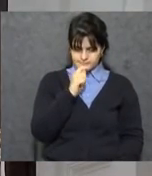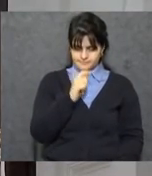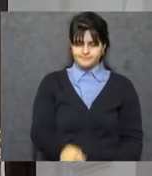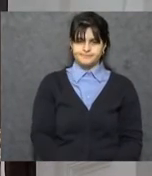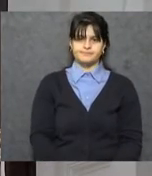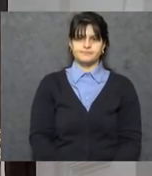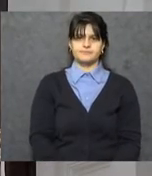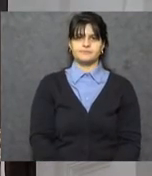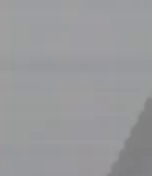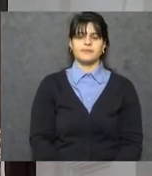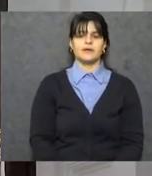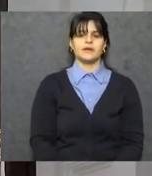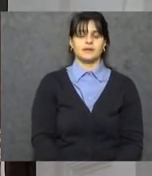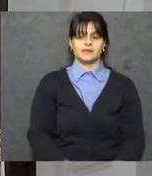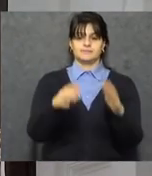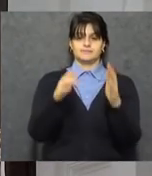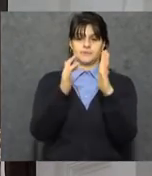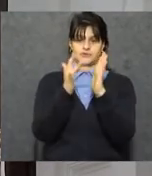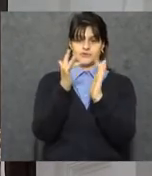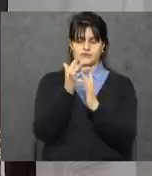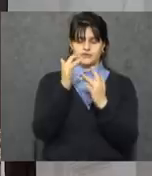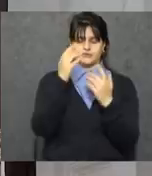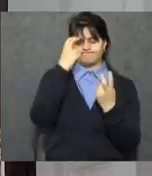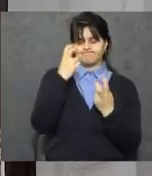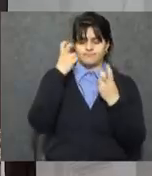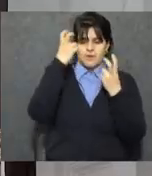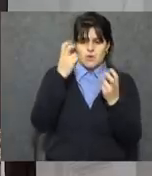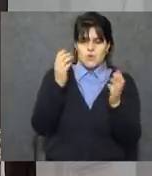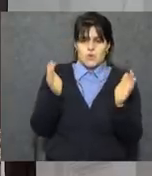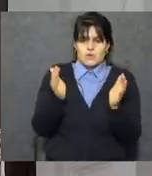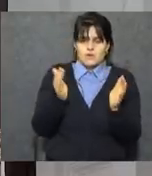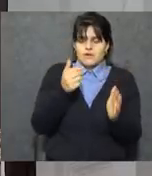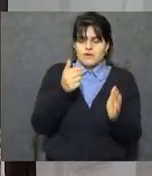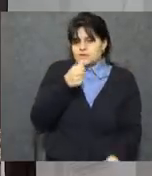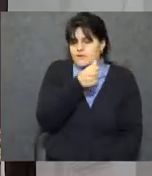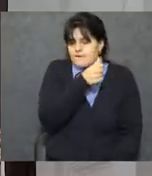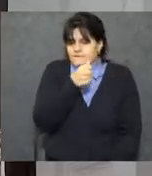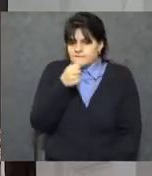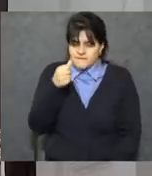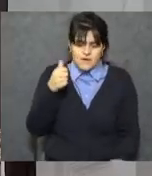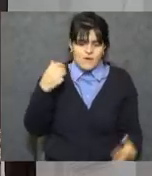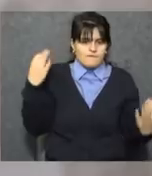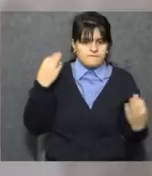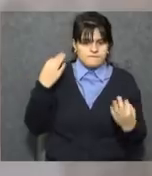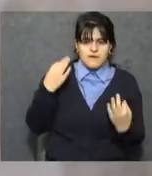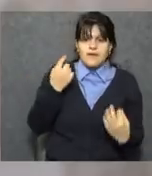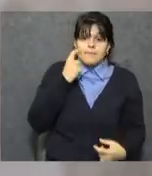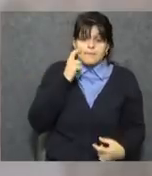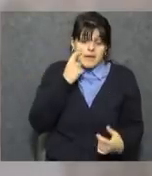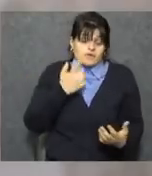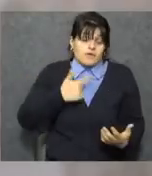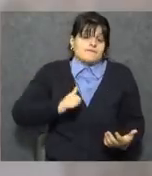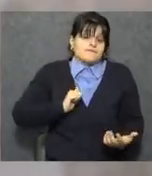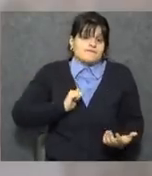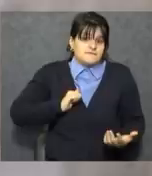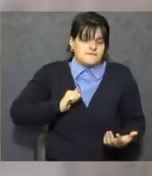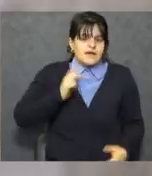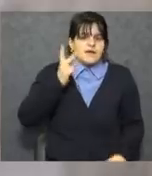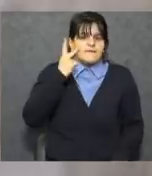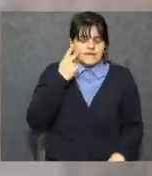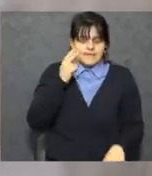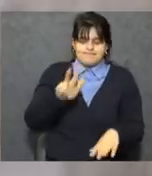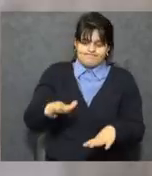Jesus Cristo, o Cordeiro imolado, nossa Páscoa e nossa vida, ressuscitou e está